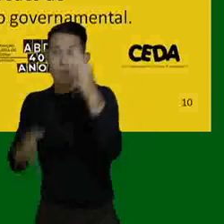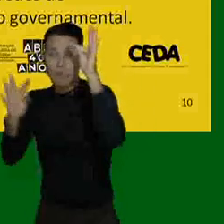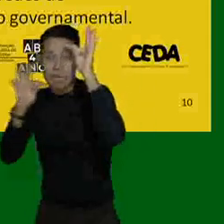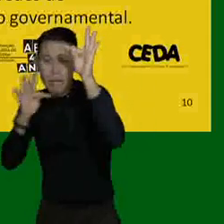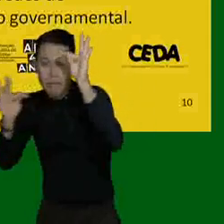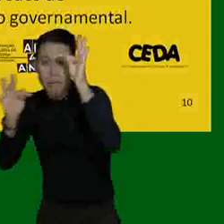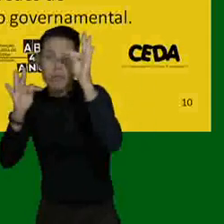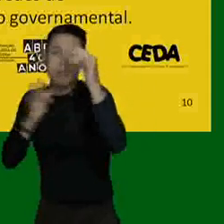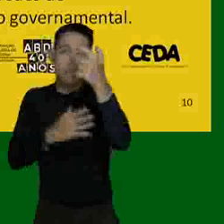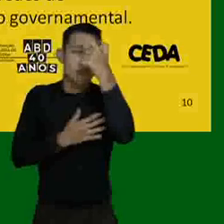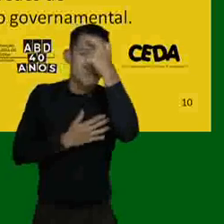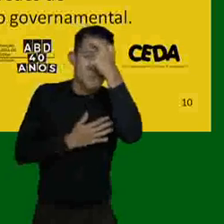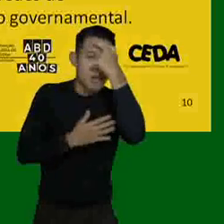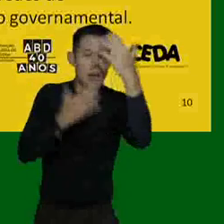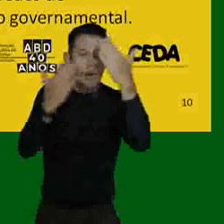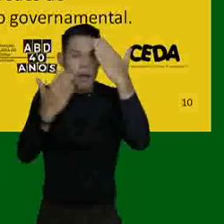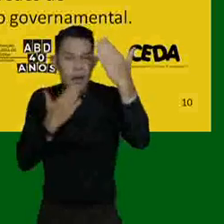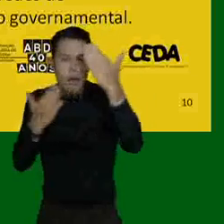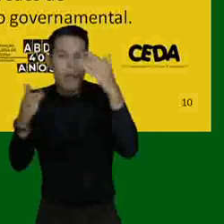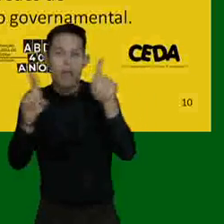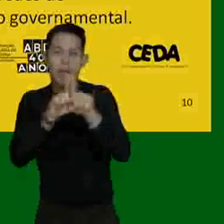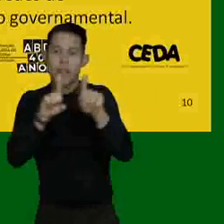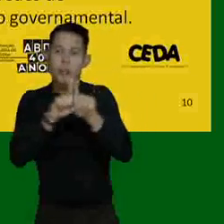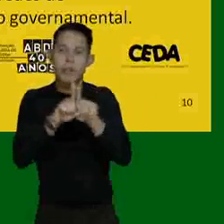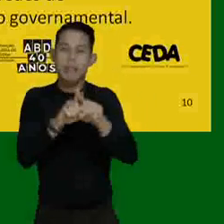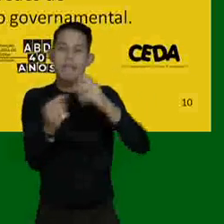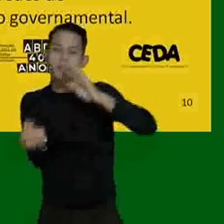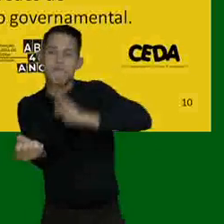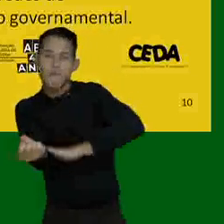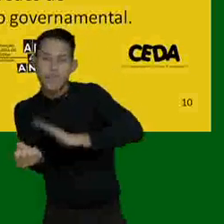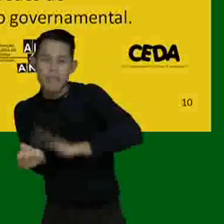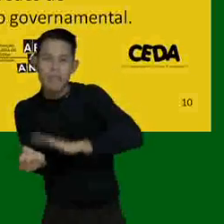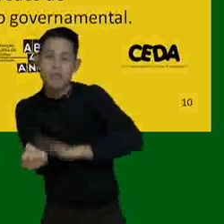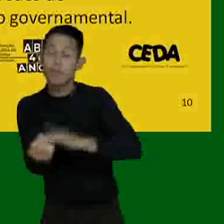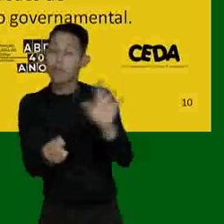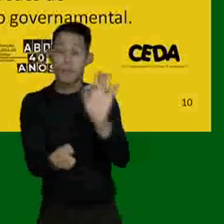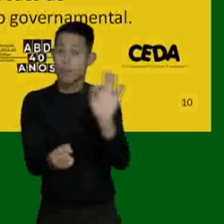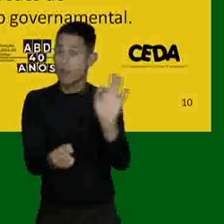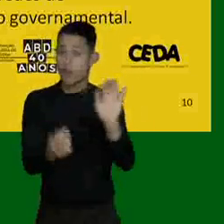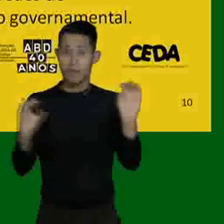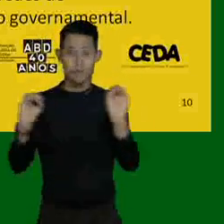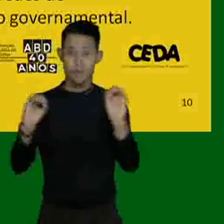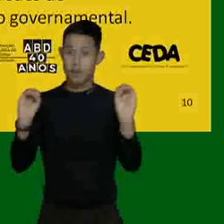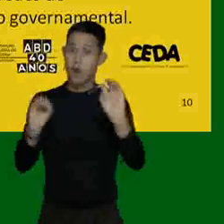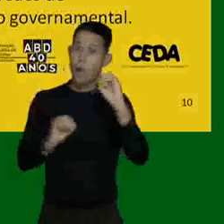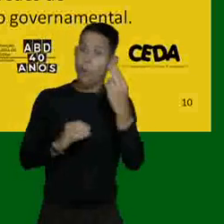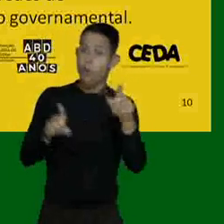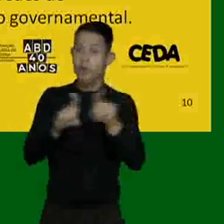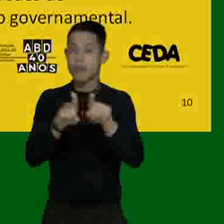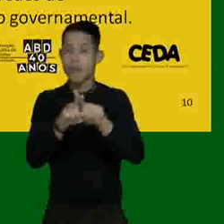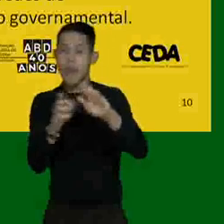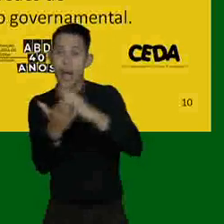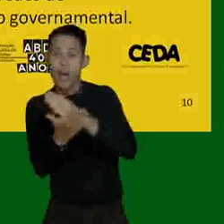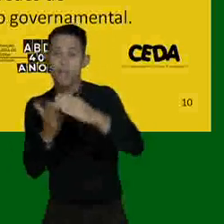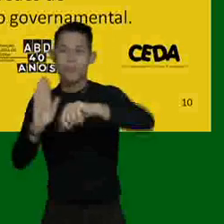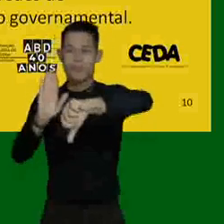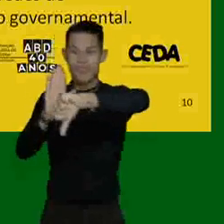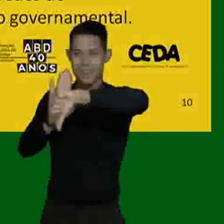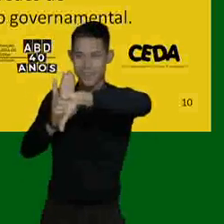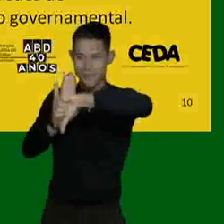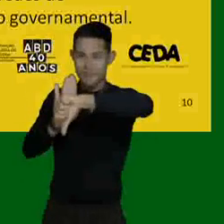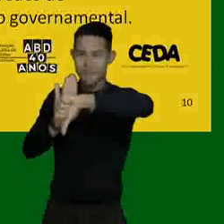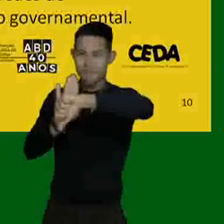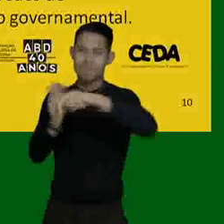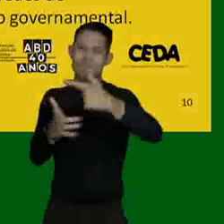não vão se desviar para as questões de vícios e alguns até para a questão da criminalidade como a Angela Falou